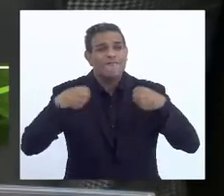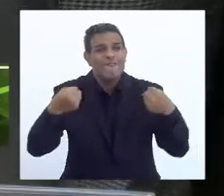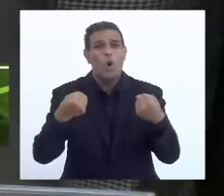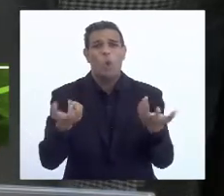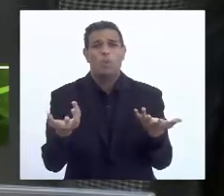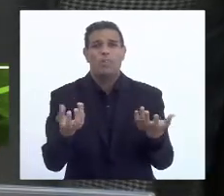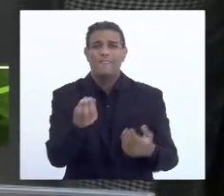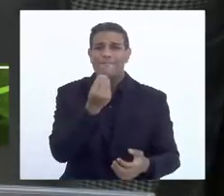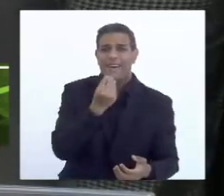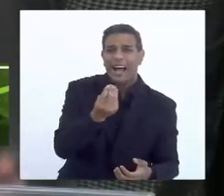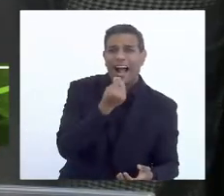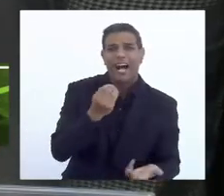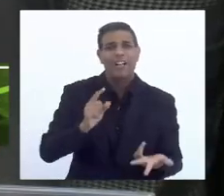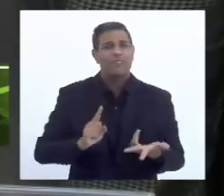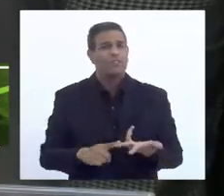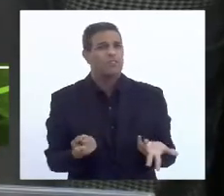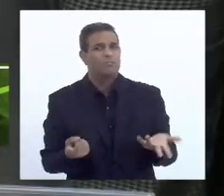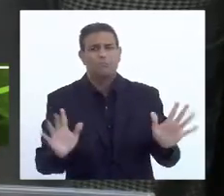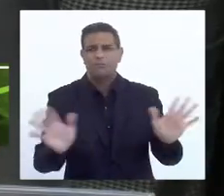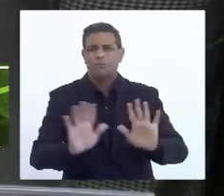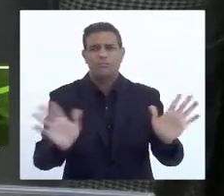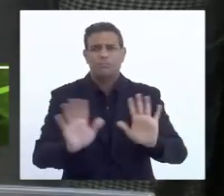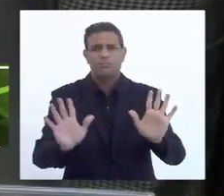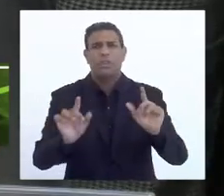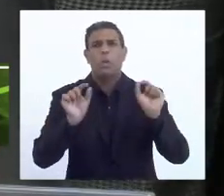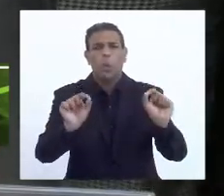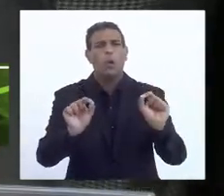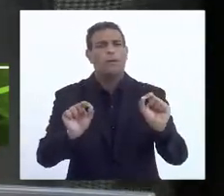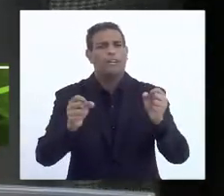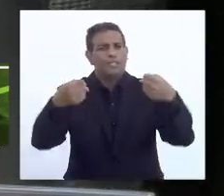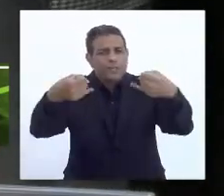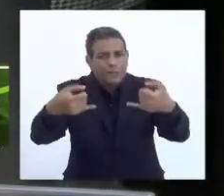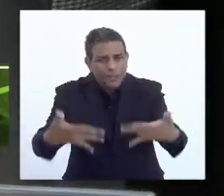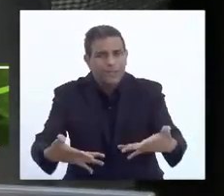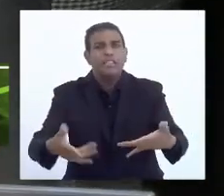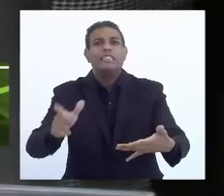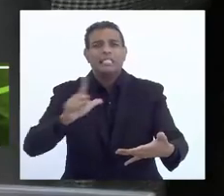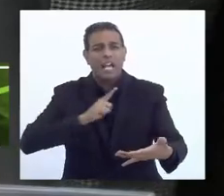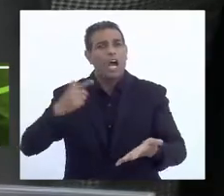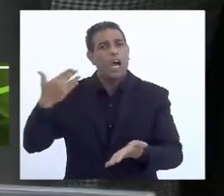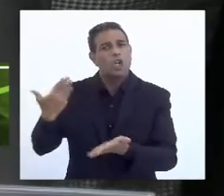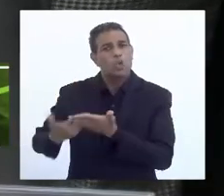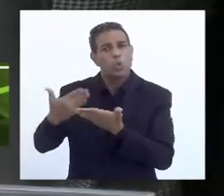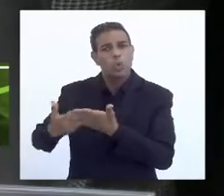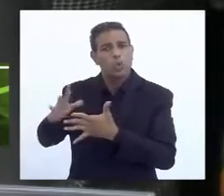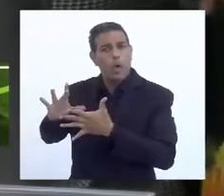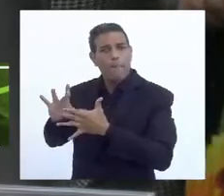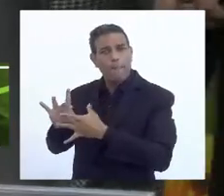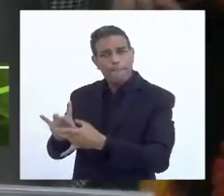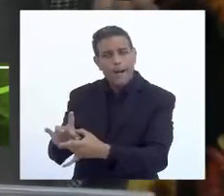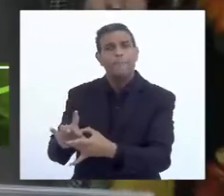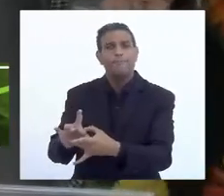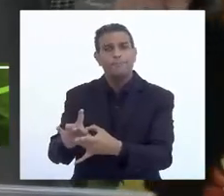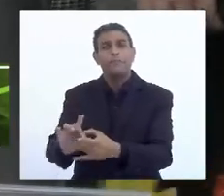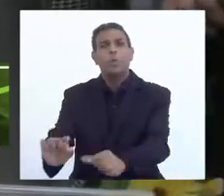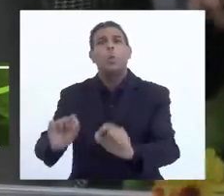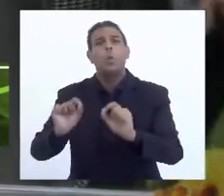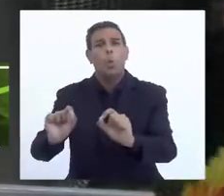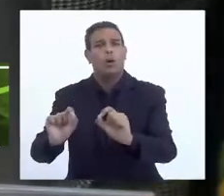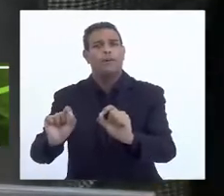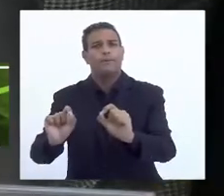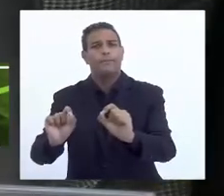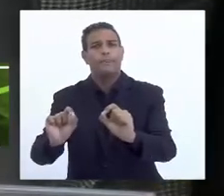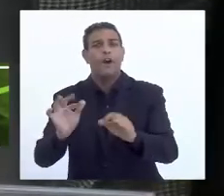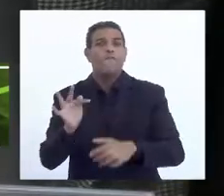da fraqueza. Não. É importante que se saiba que já existem estudos sobre isso, sobre o que são